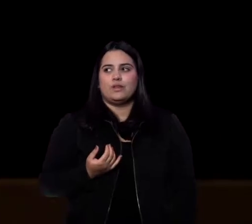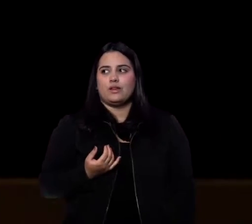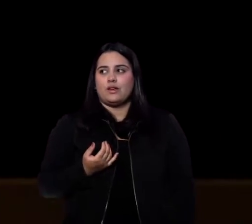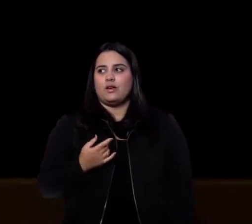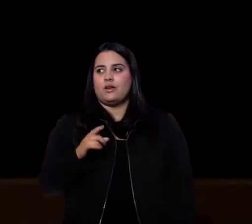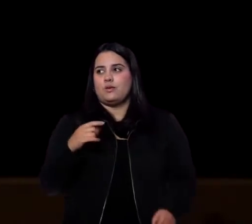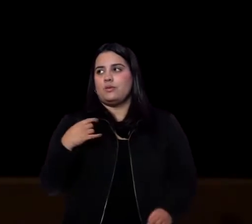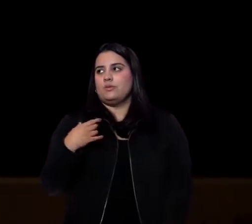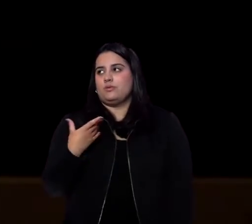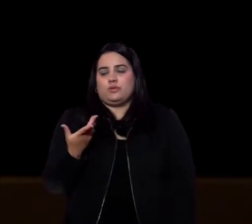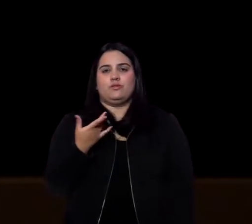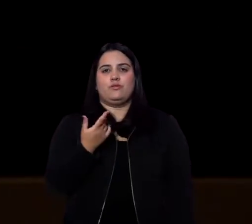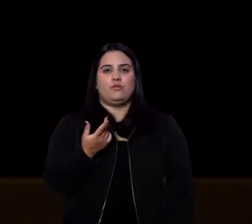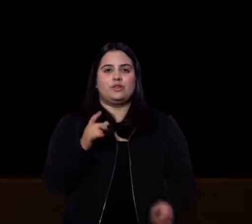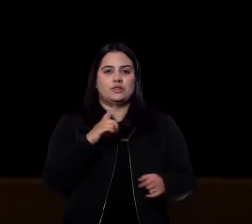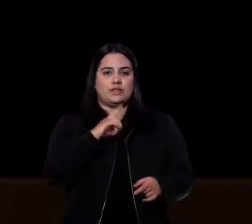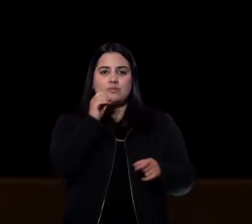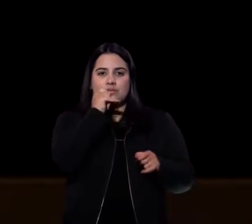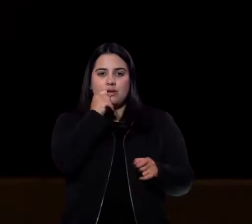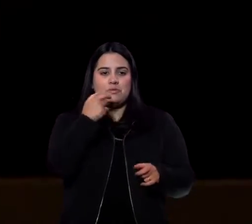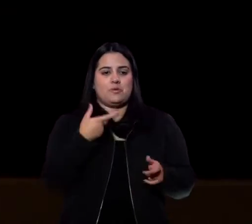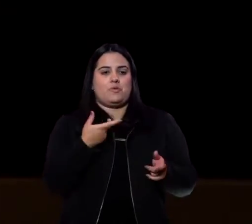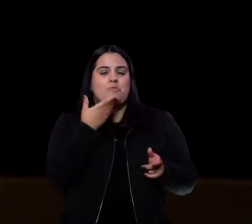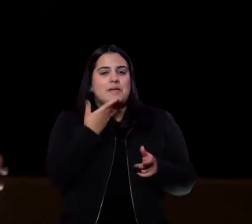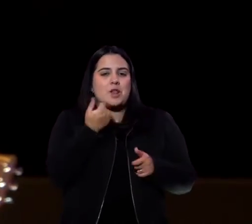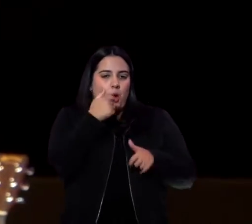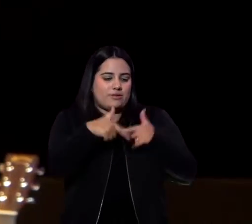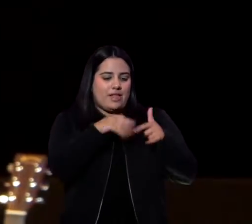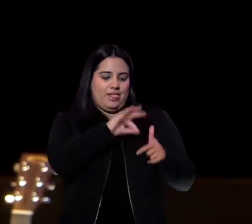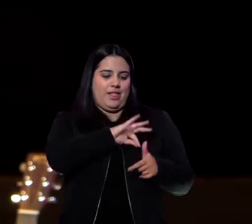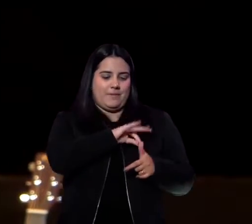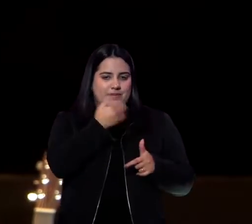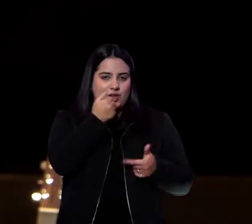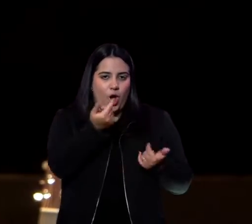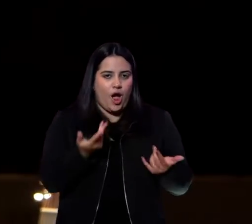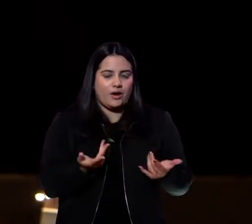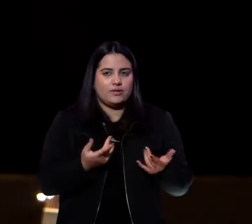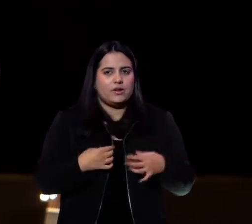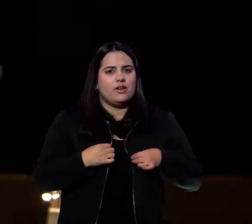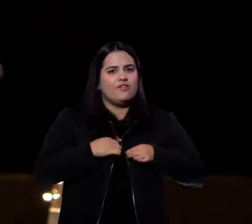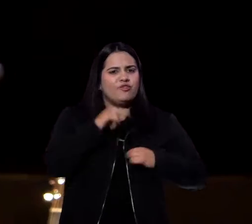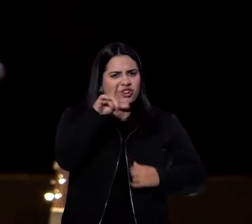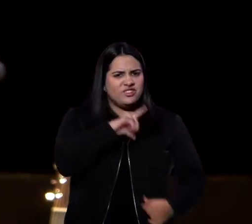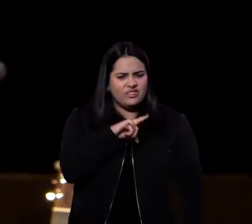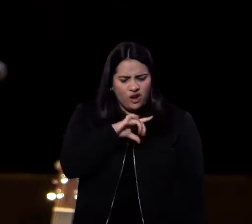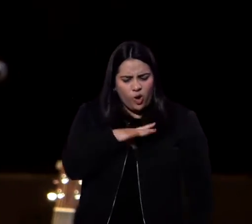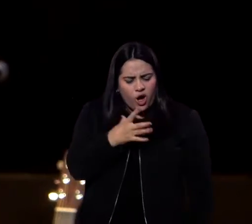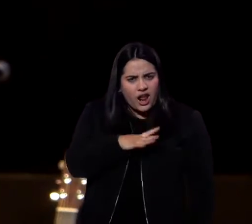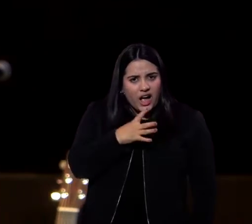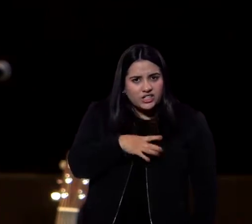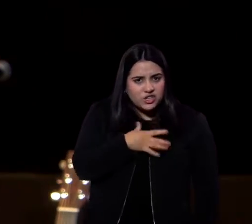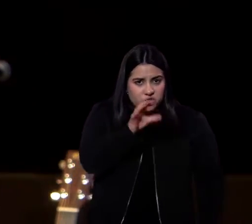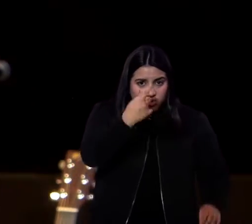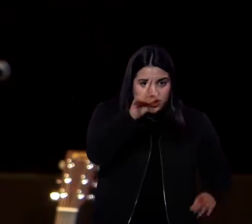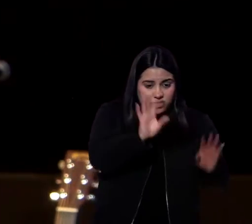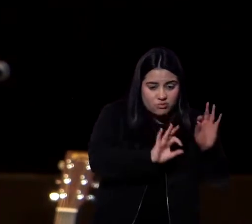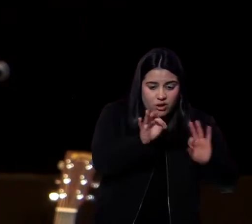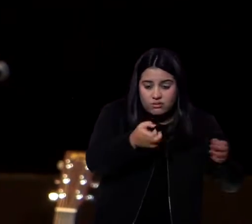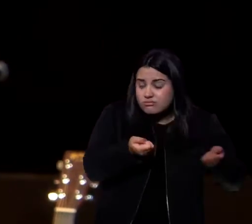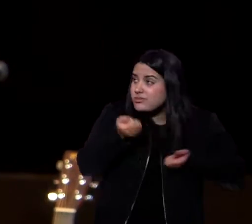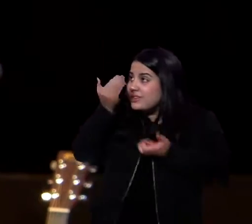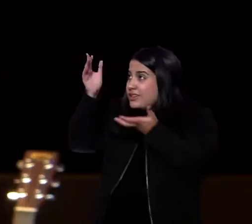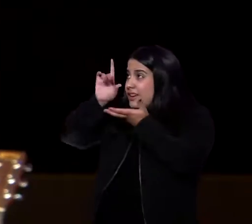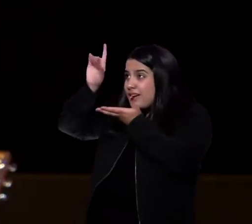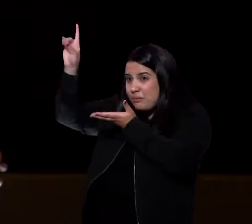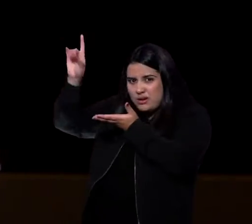você fosse ter uma promoção no seu trabalho, você tem coragem de entregar tudo isso nas mãos de